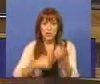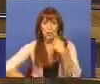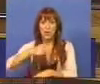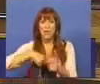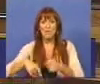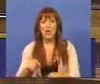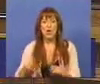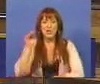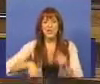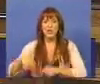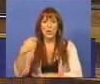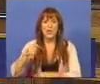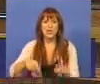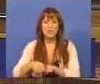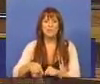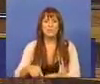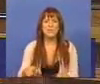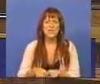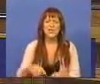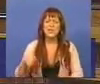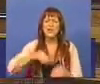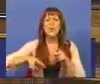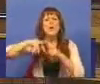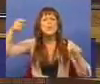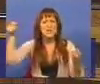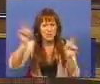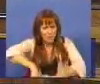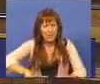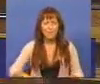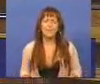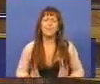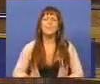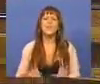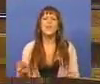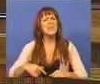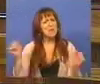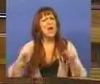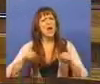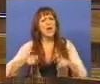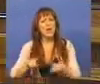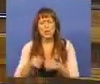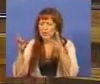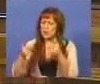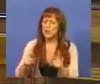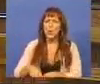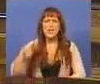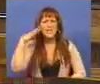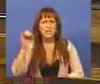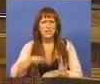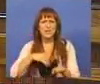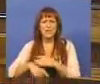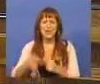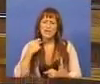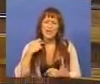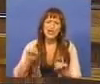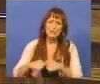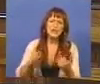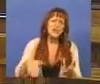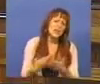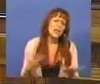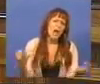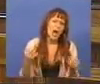eleições presidenciais e eleições intercalares para municípios. Estamos de acordo com a contabilidade simplificada para pequenos